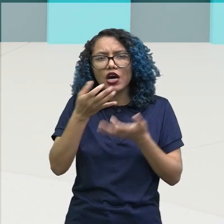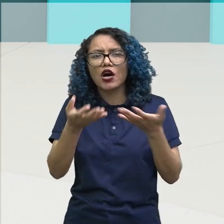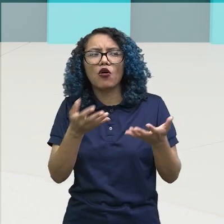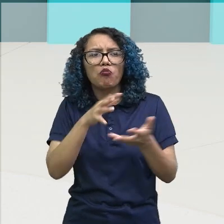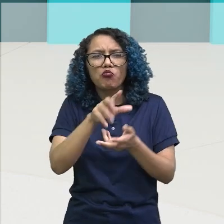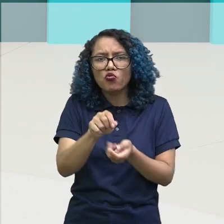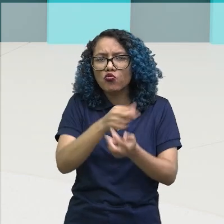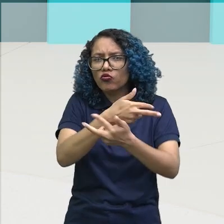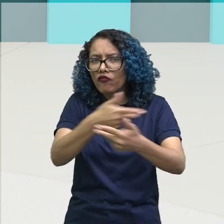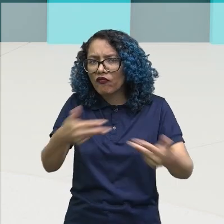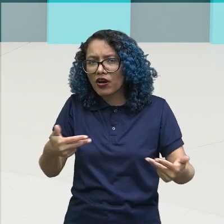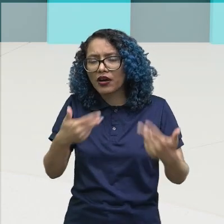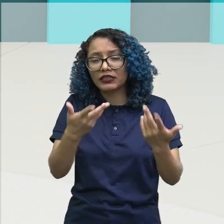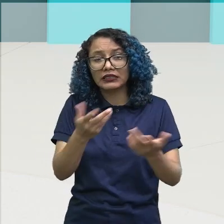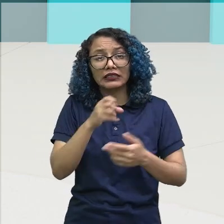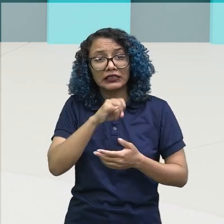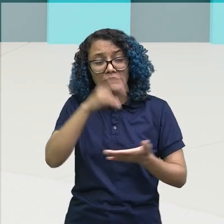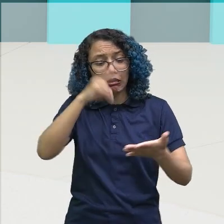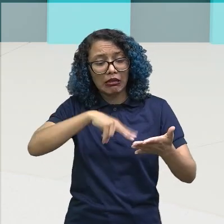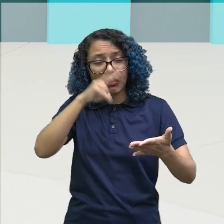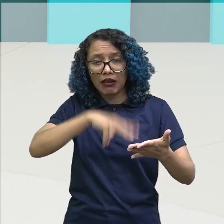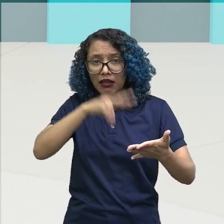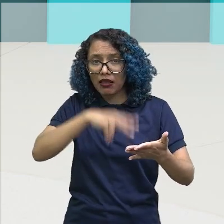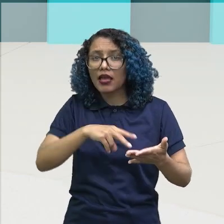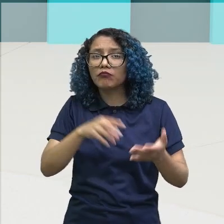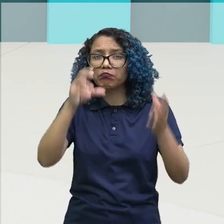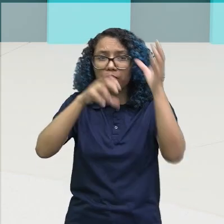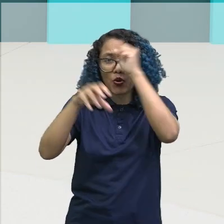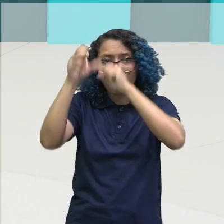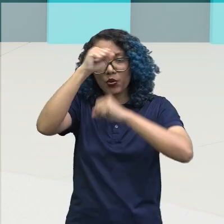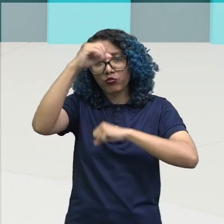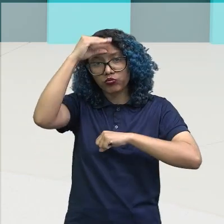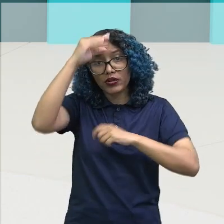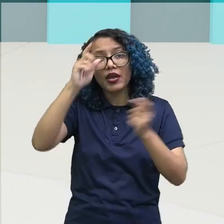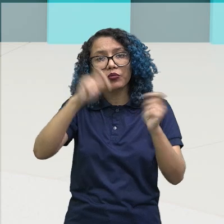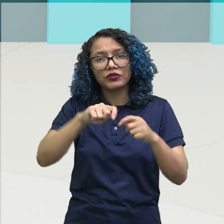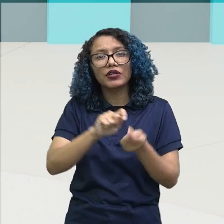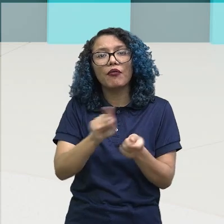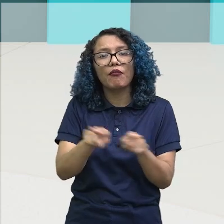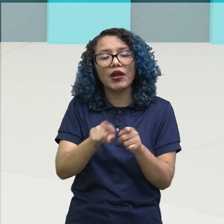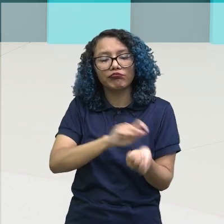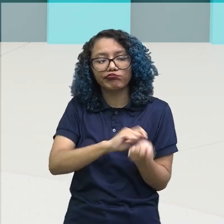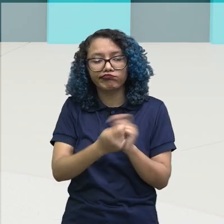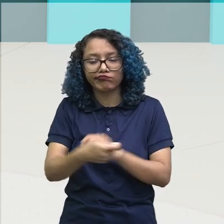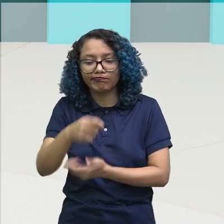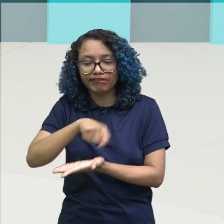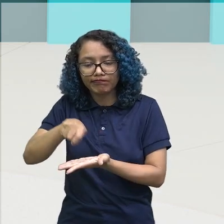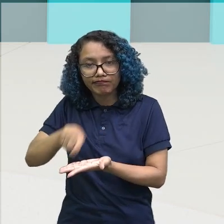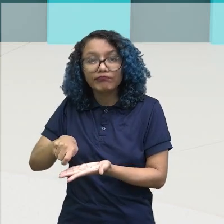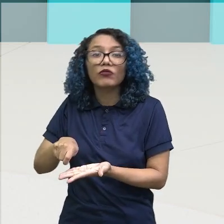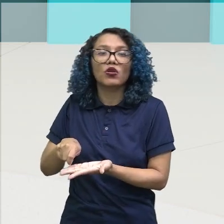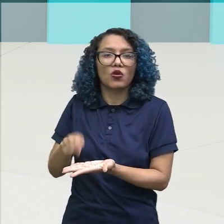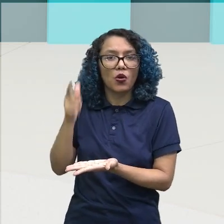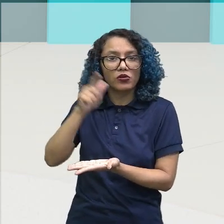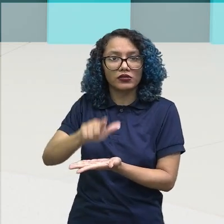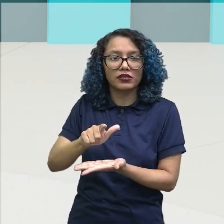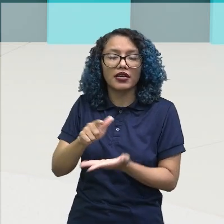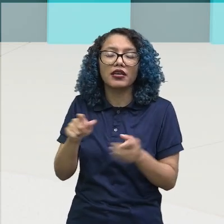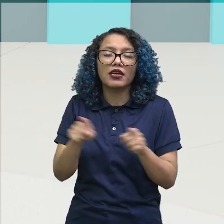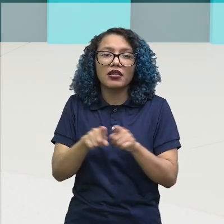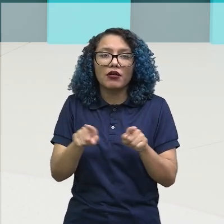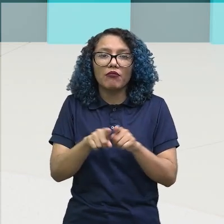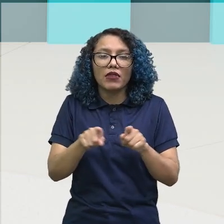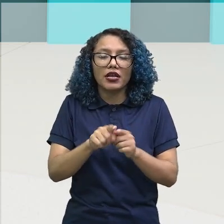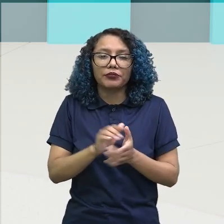pessoa que muito lê tem bastante conhecimento que pode ser transferido para a escrita. E até um paralelo com relação